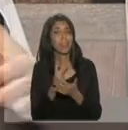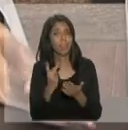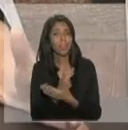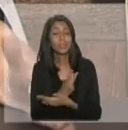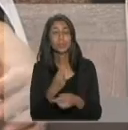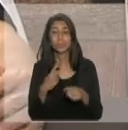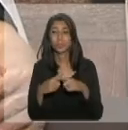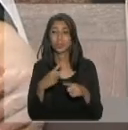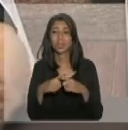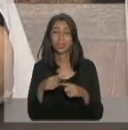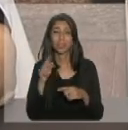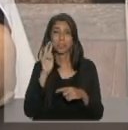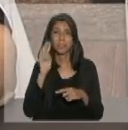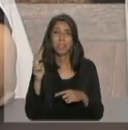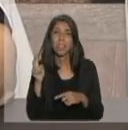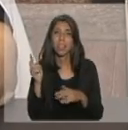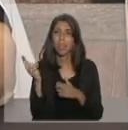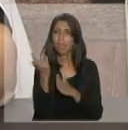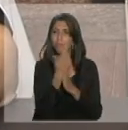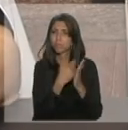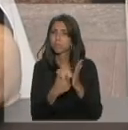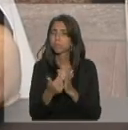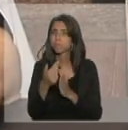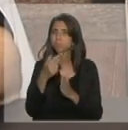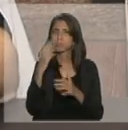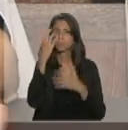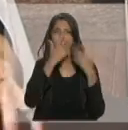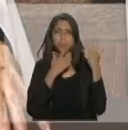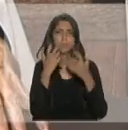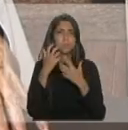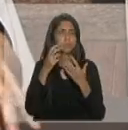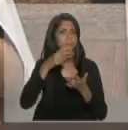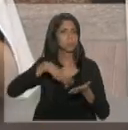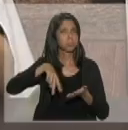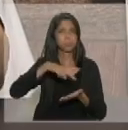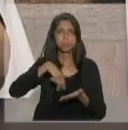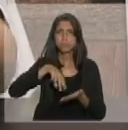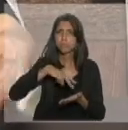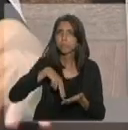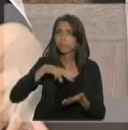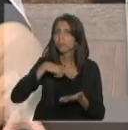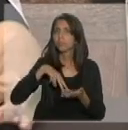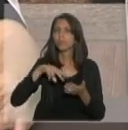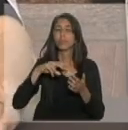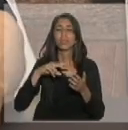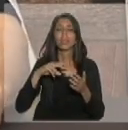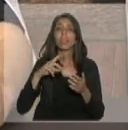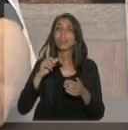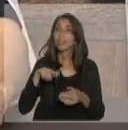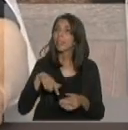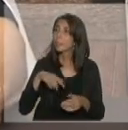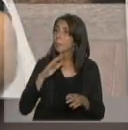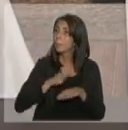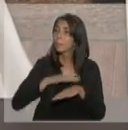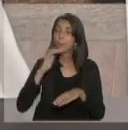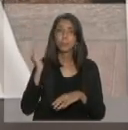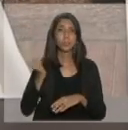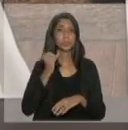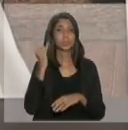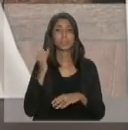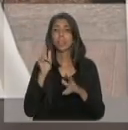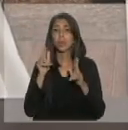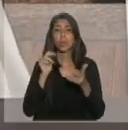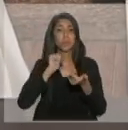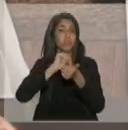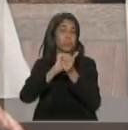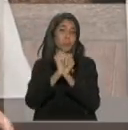porque essa parte toda de arte, música, dança, opcional, música, dança, coral, é a maior importância, assim como o